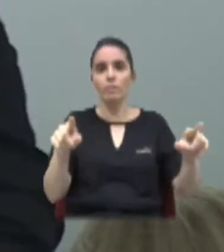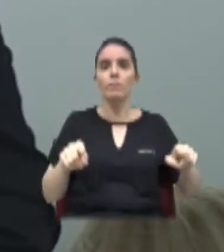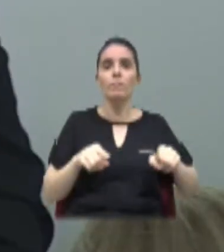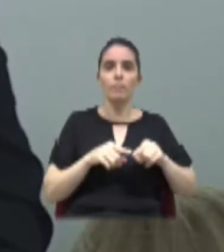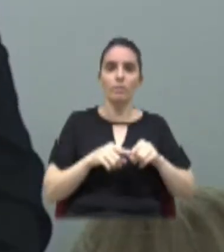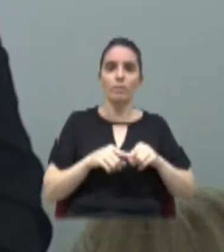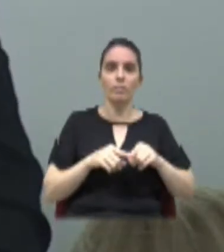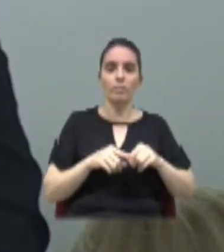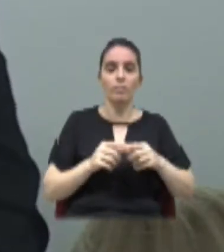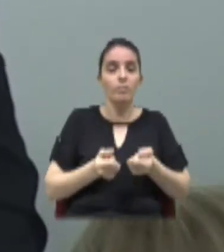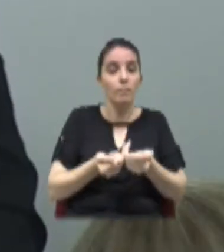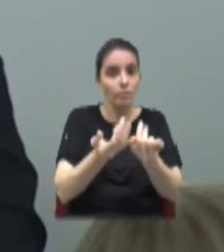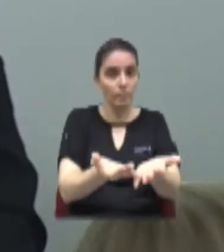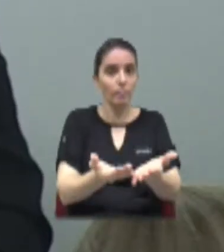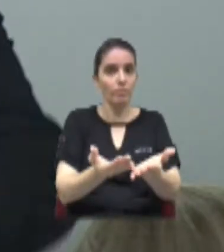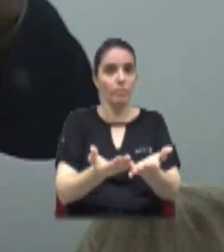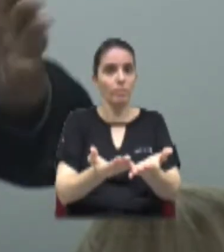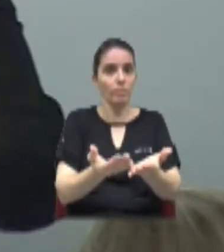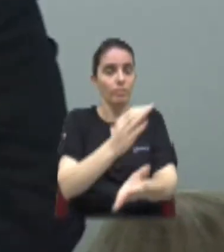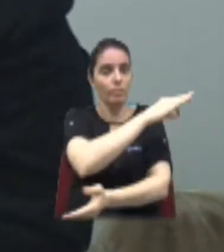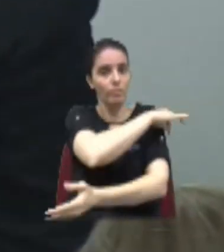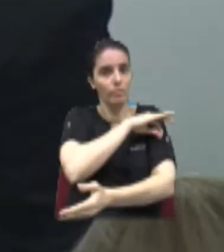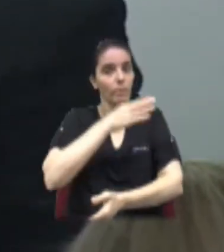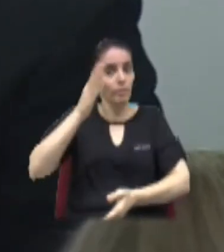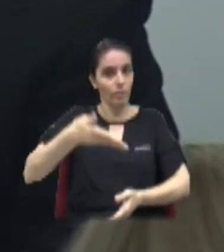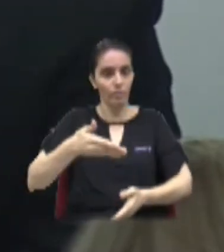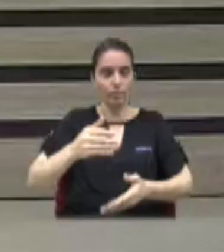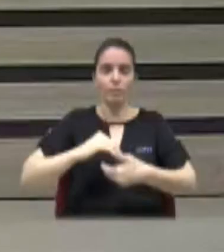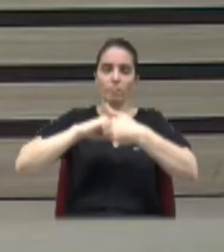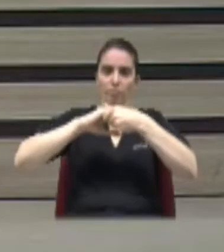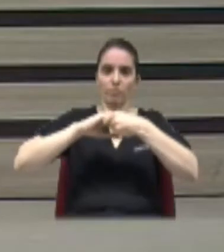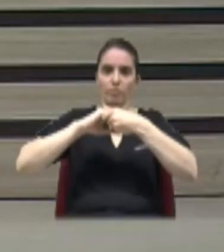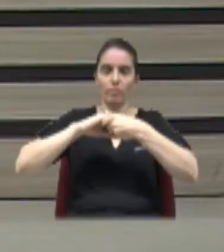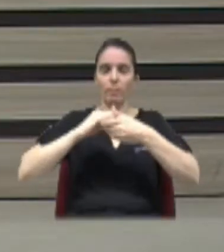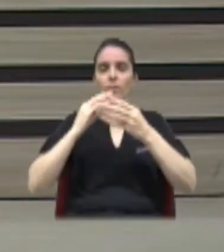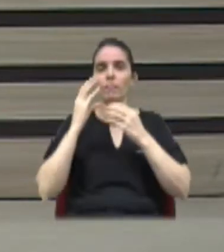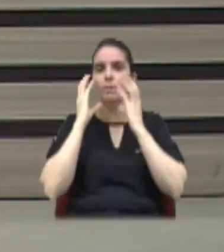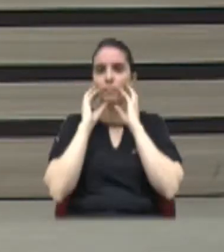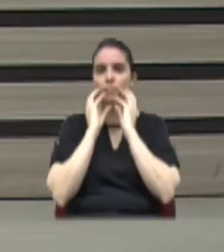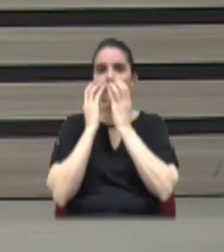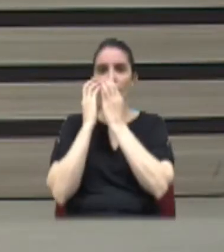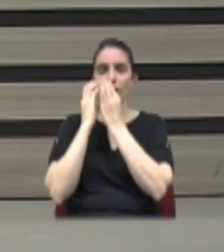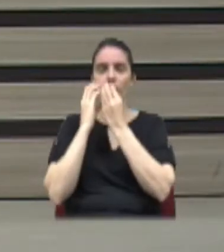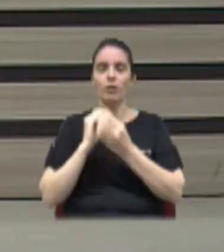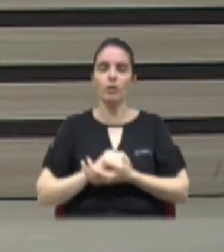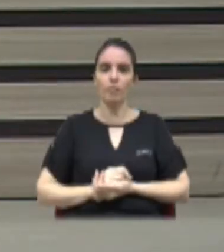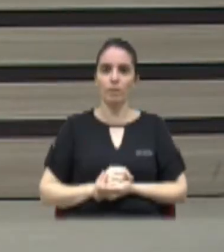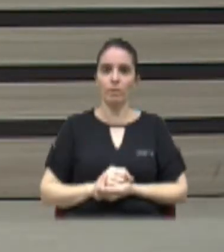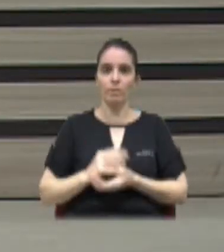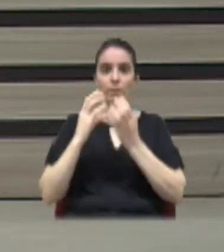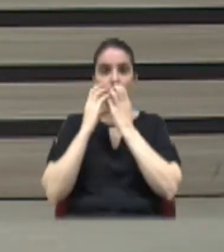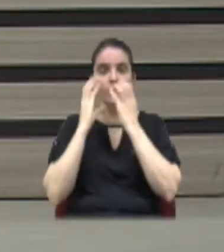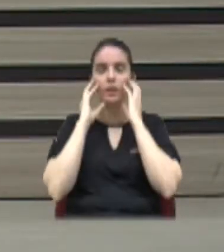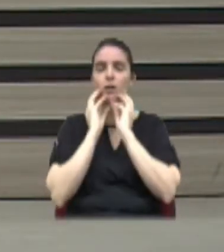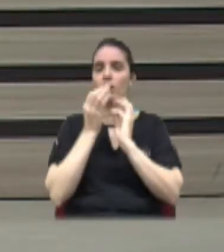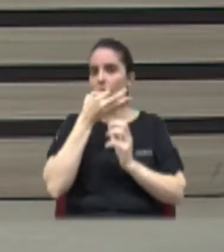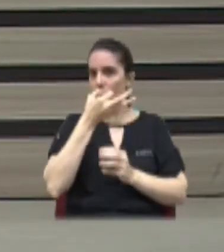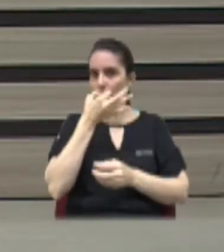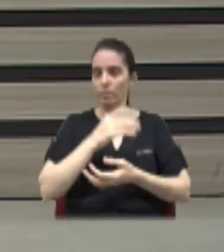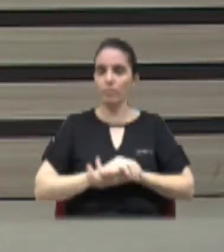eles entenderam. Também foi feito a finalização do GEADA. O GEADA já tinha sido feito, mas faltavam